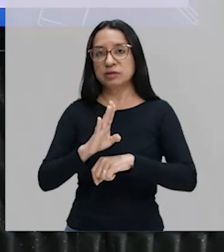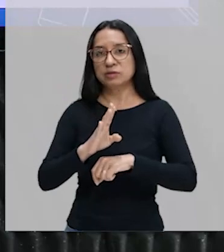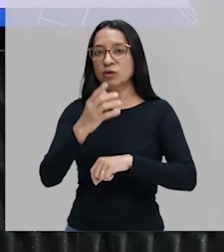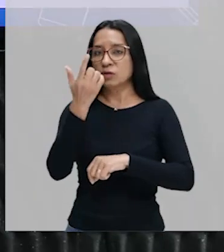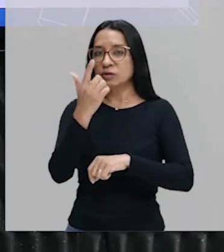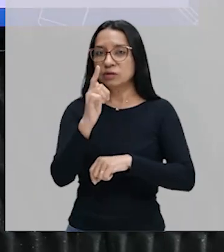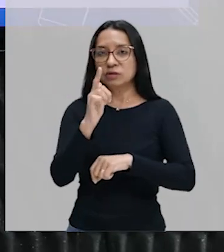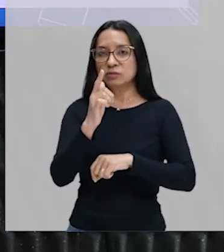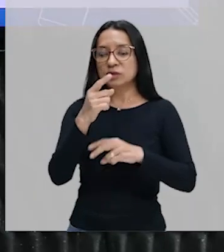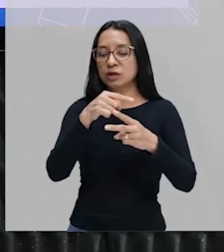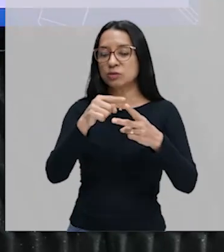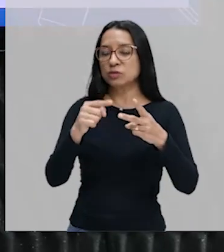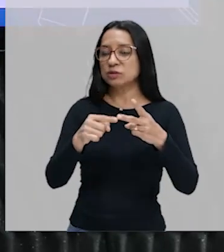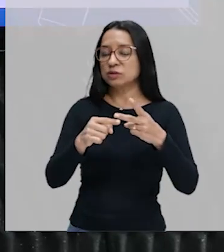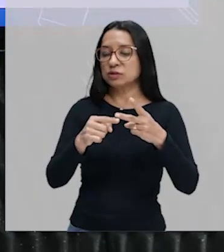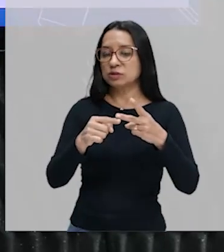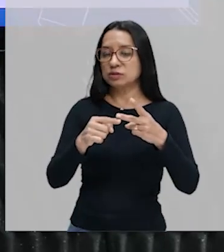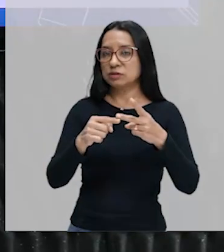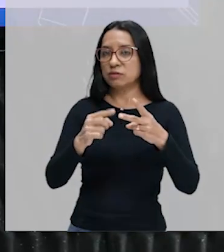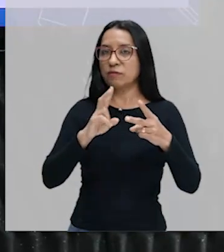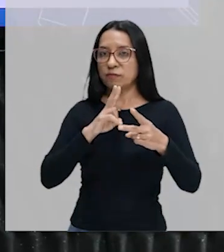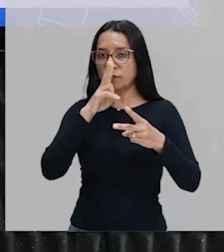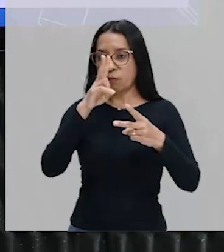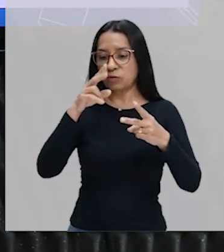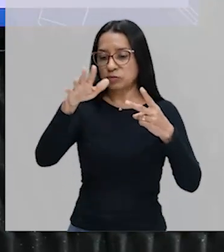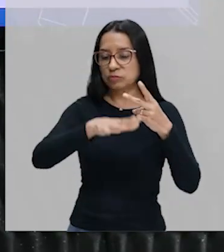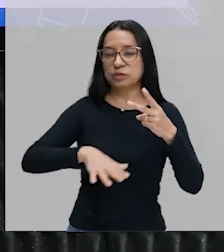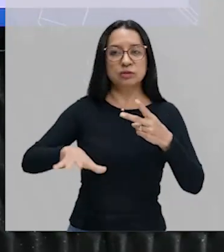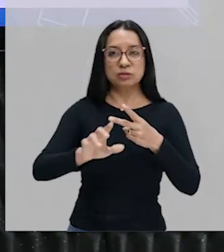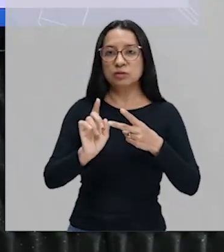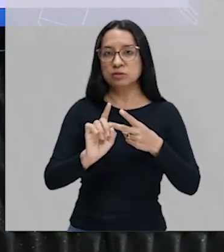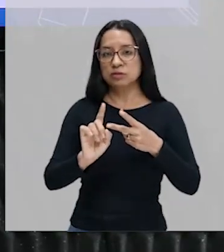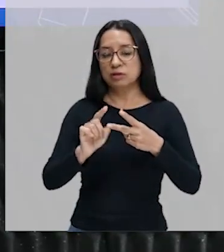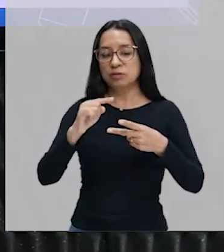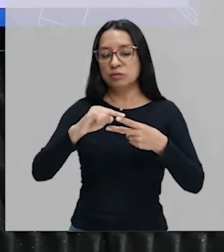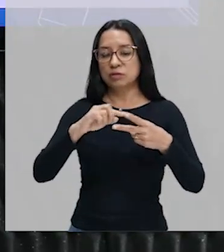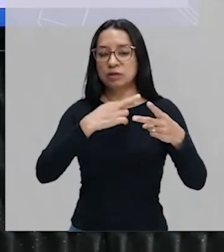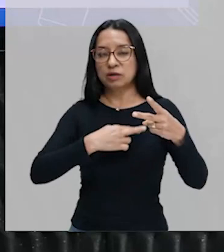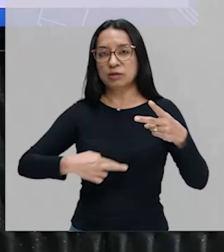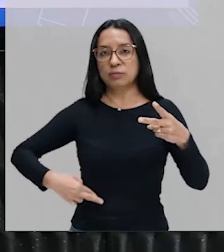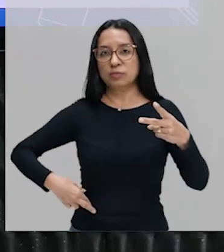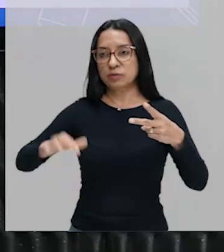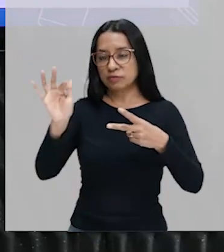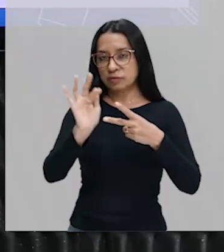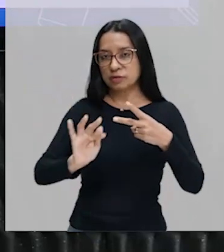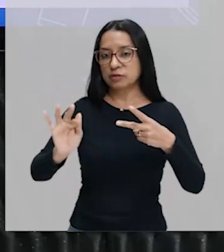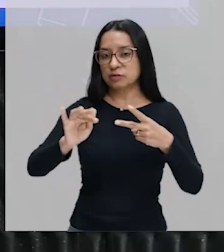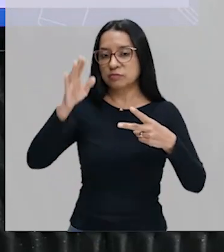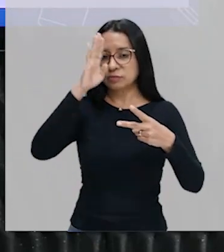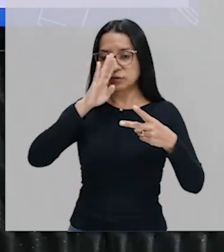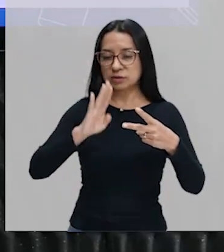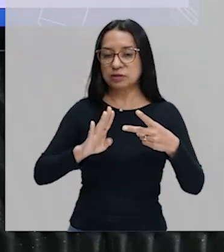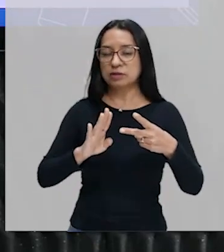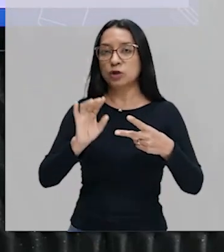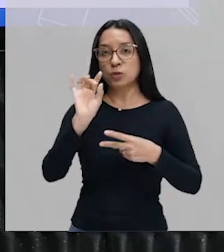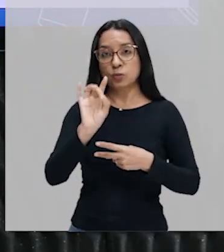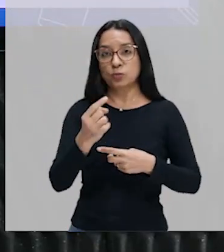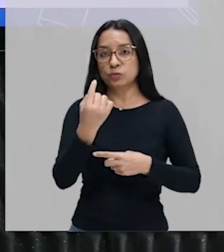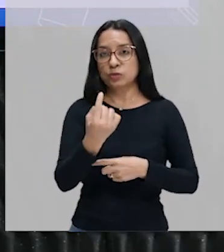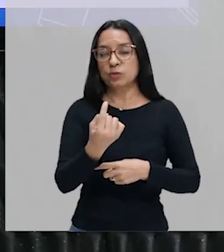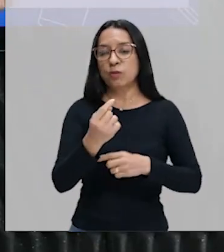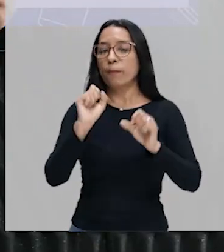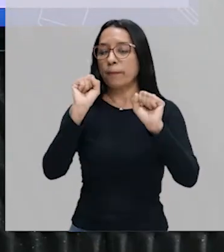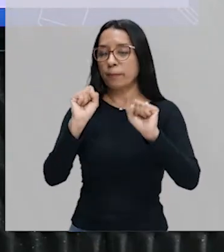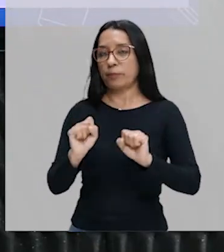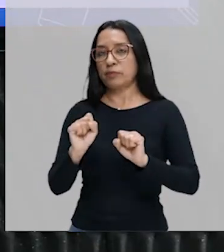não existem dois entes soberanos em um território, só existe um, a República Federativa Brasileira, tá certo? E esse poder,